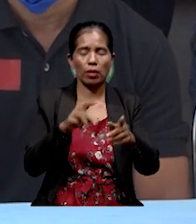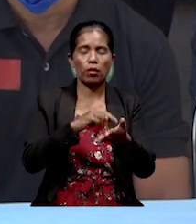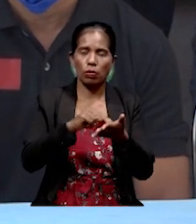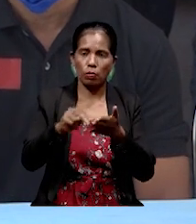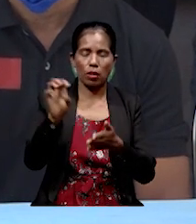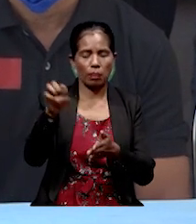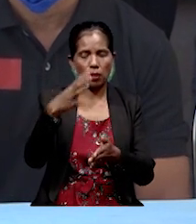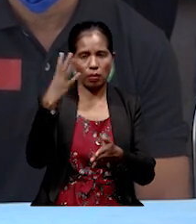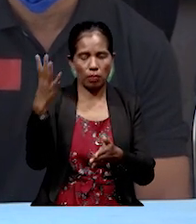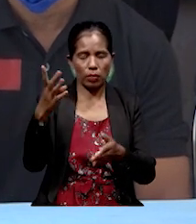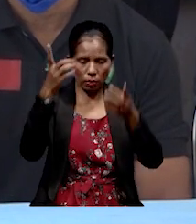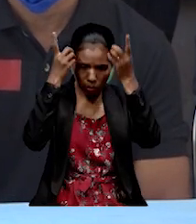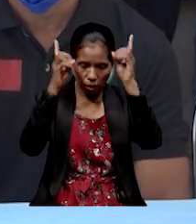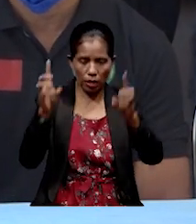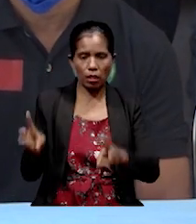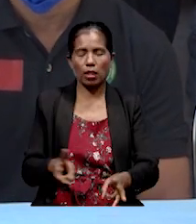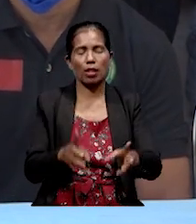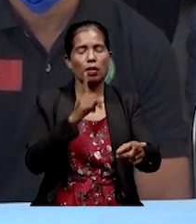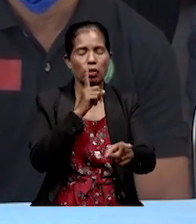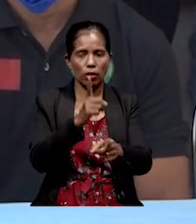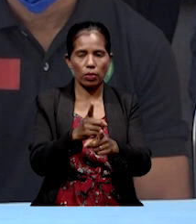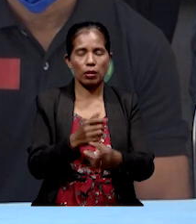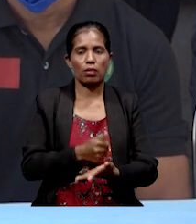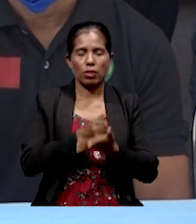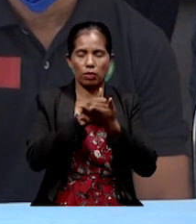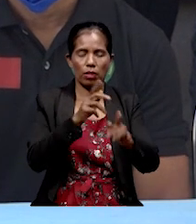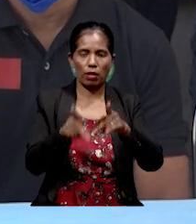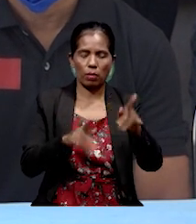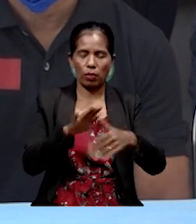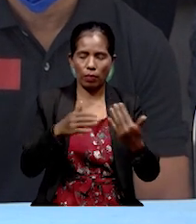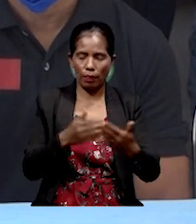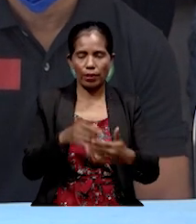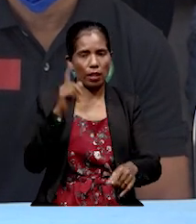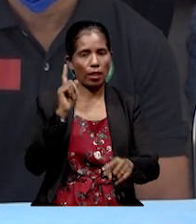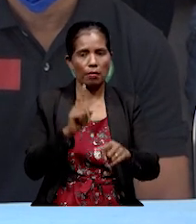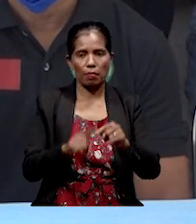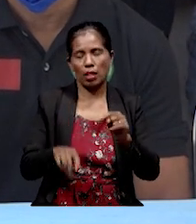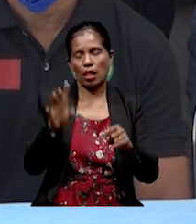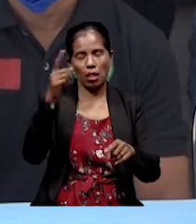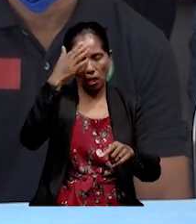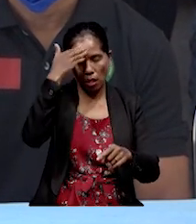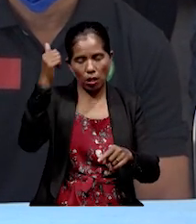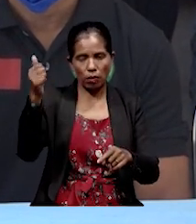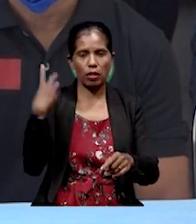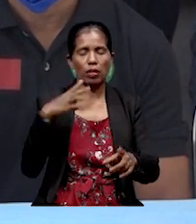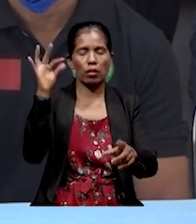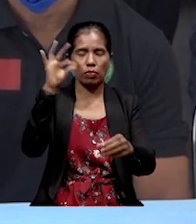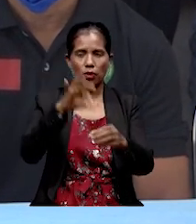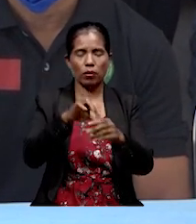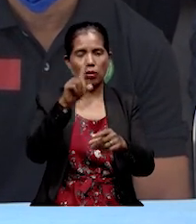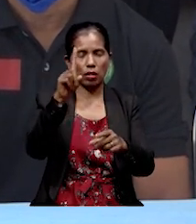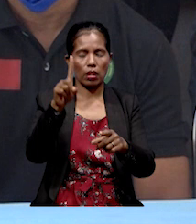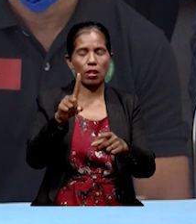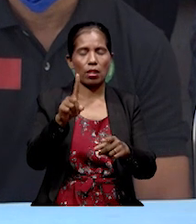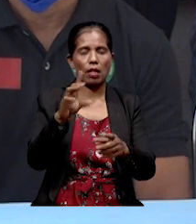determina. Dalam los ba libertação do povo. Hat, la bele halua itane votos e da folin 4 dólares.